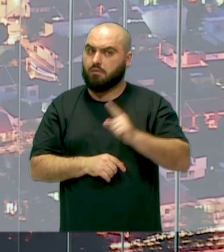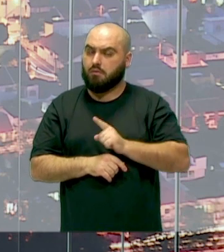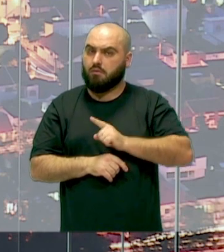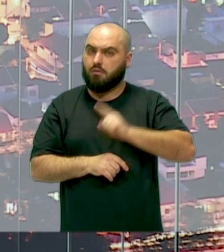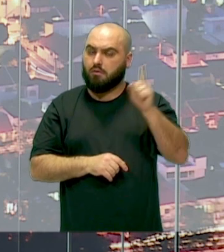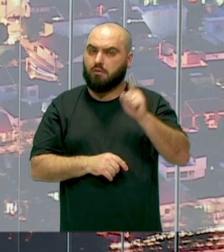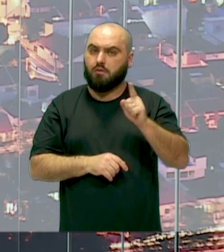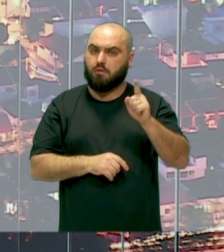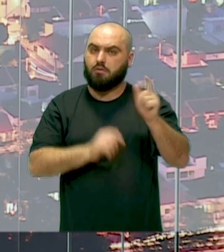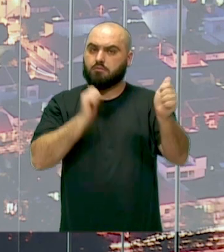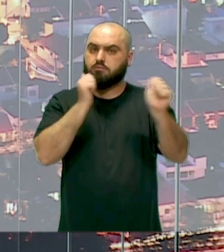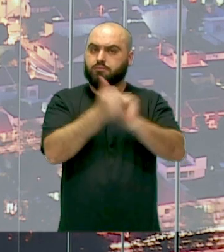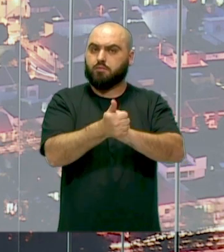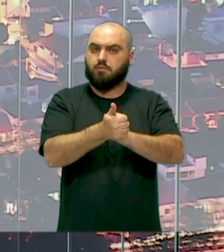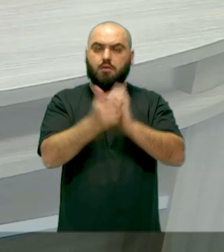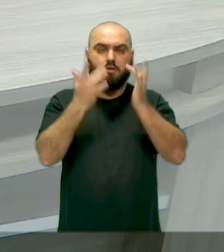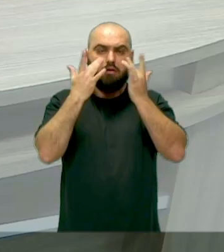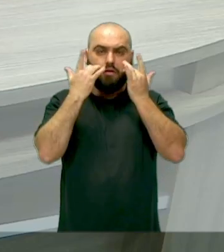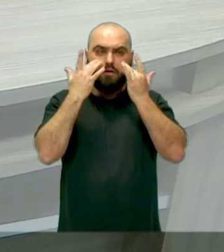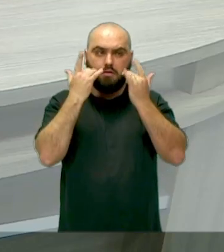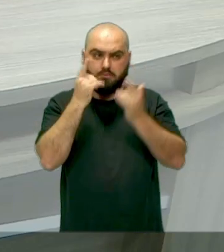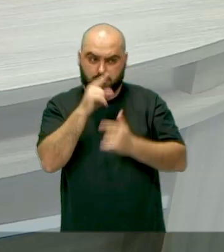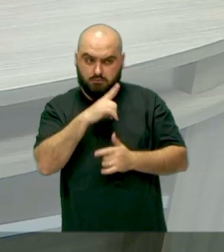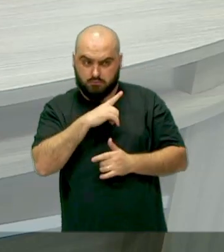Artes e Esportes. Dia 12, tem.